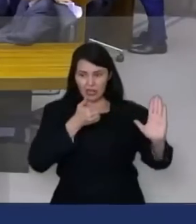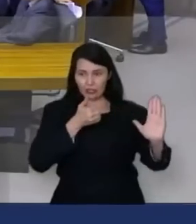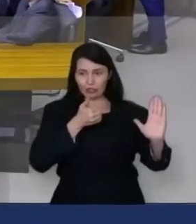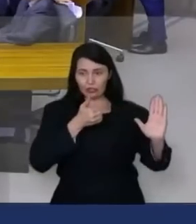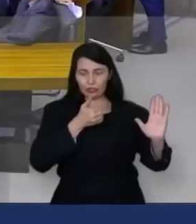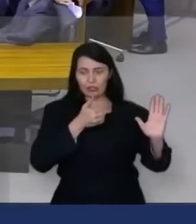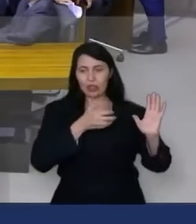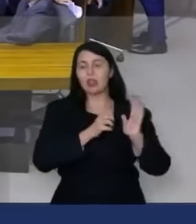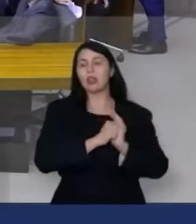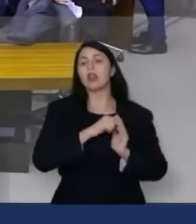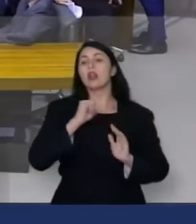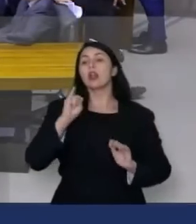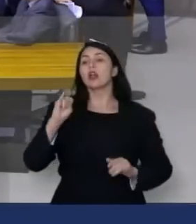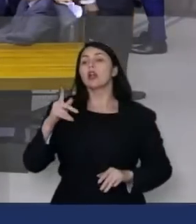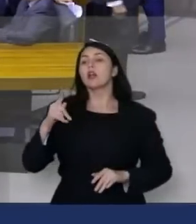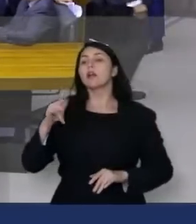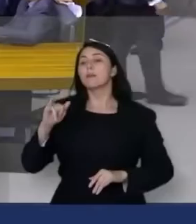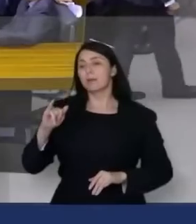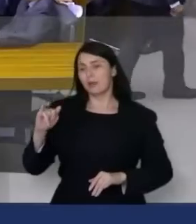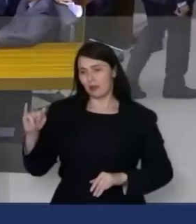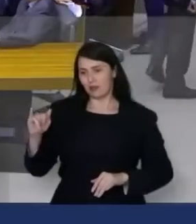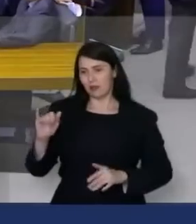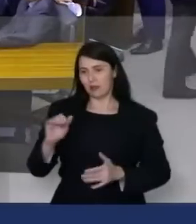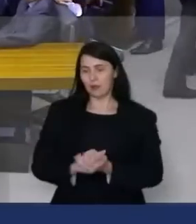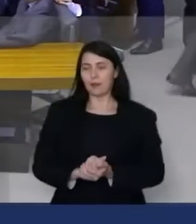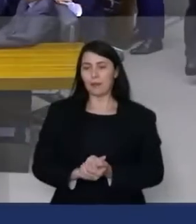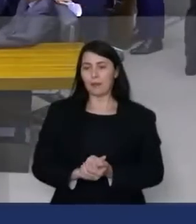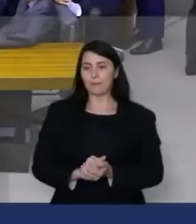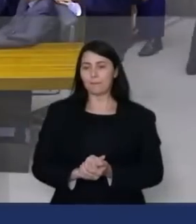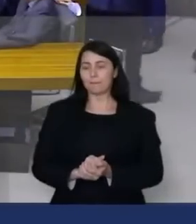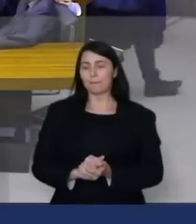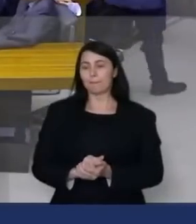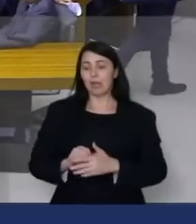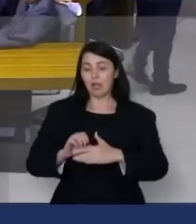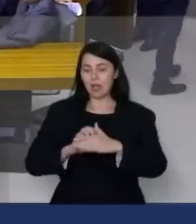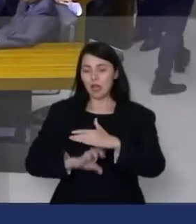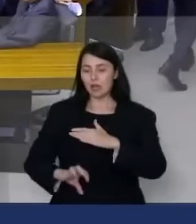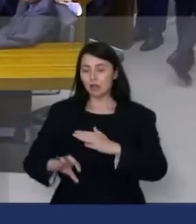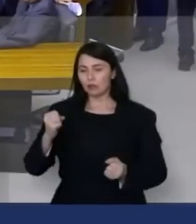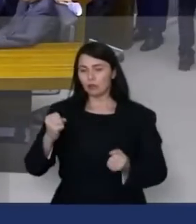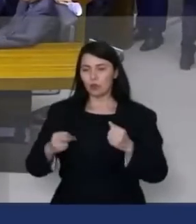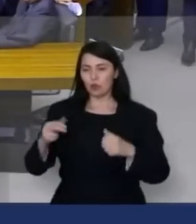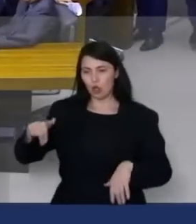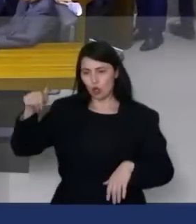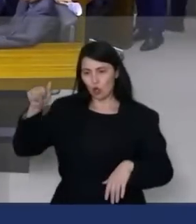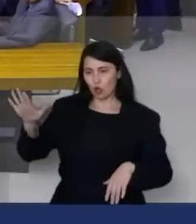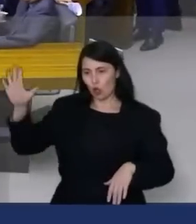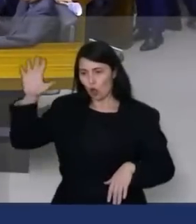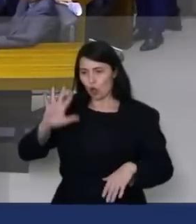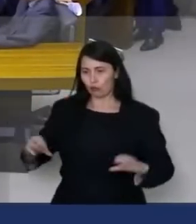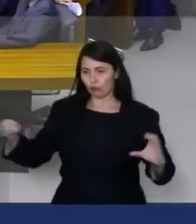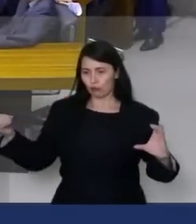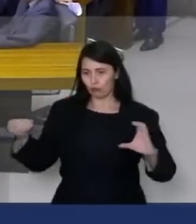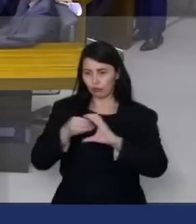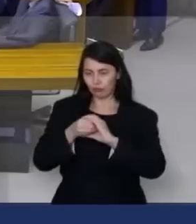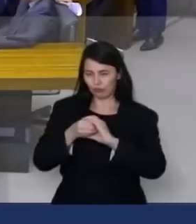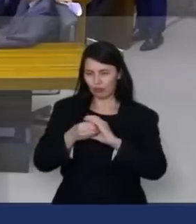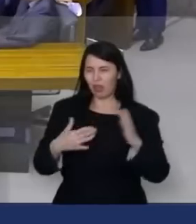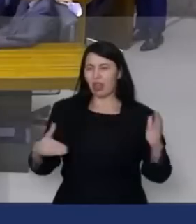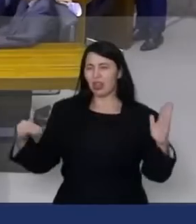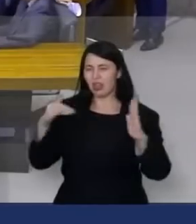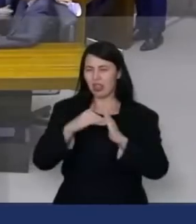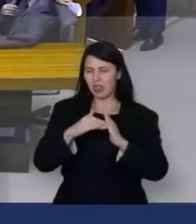Produtos Industrializados, para plantas automobilísticas nas regiões Norte, Nordeste e Centro-Oeste até dezembro